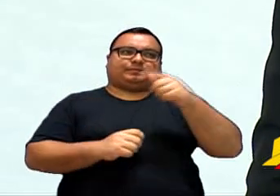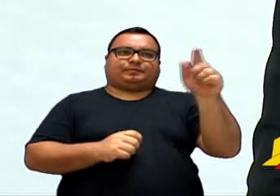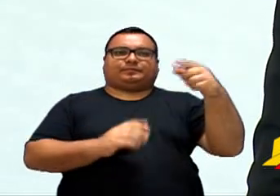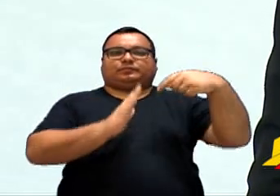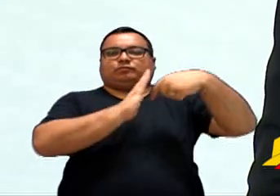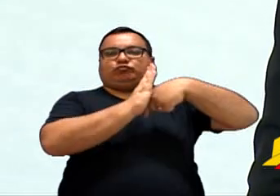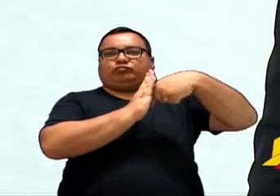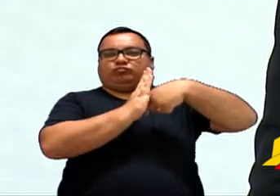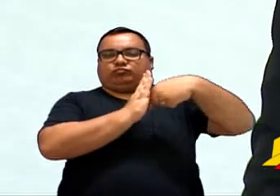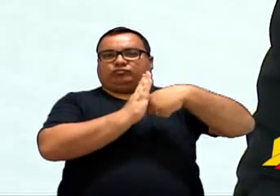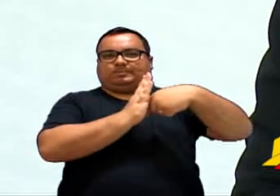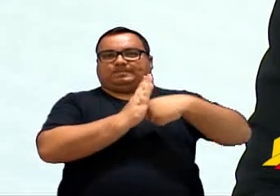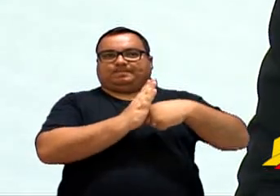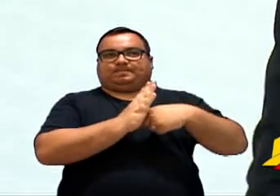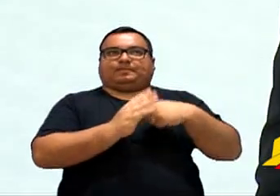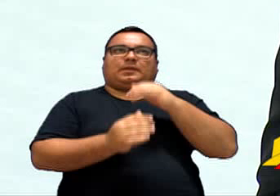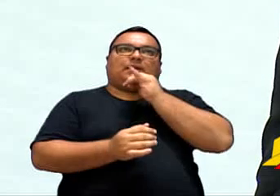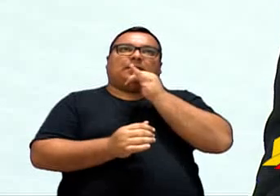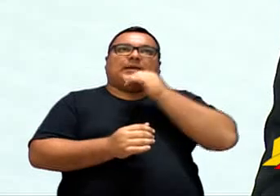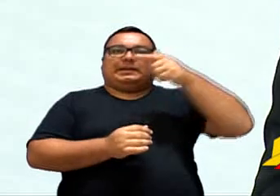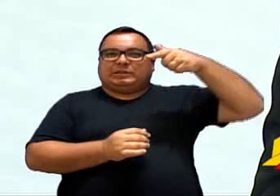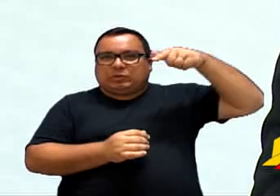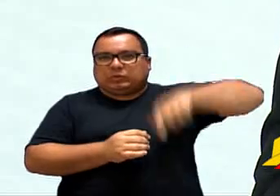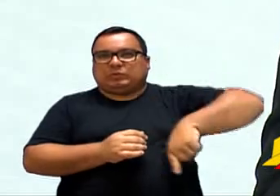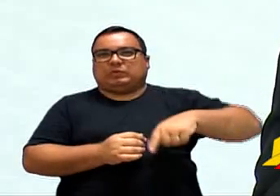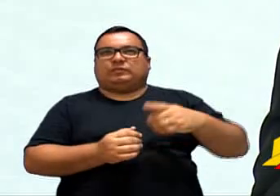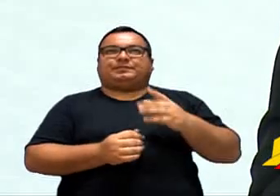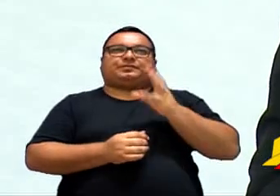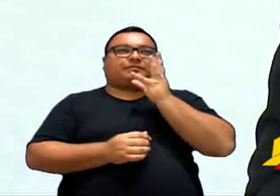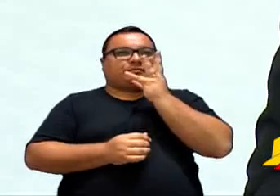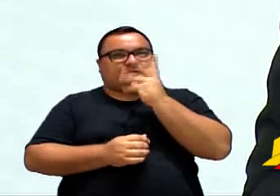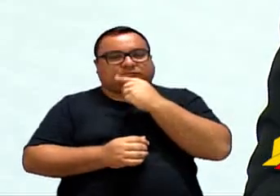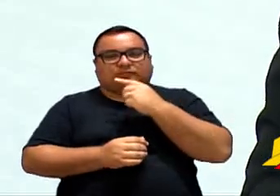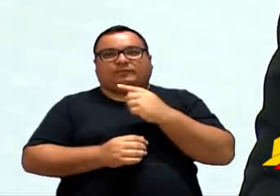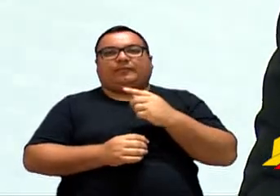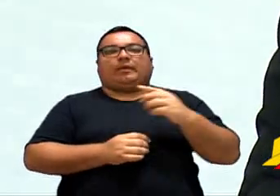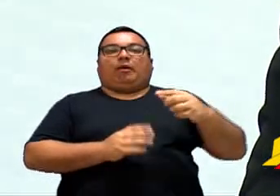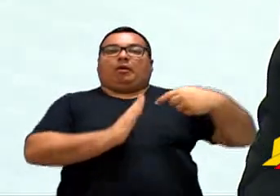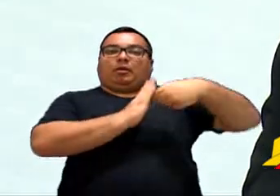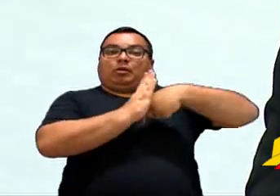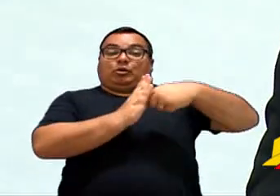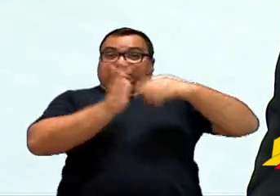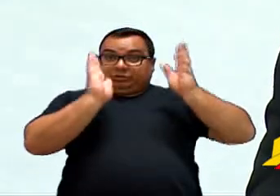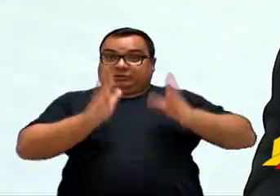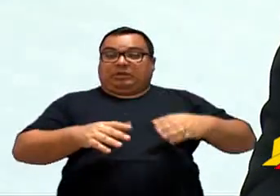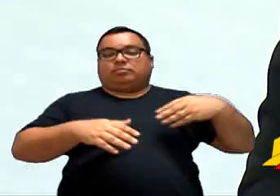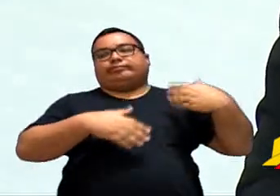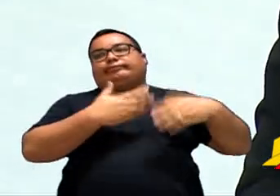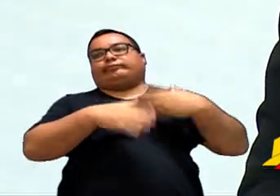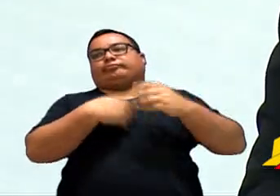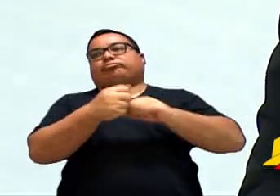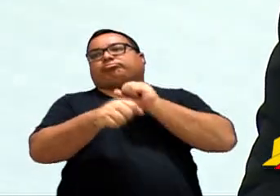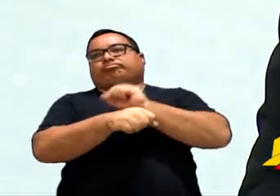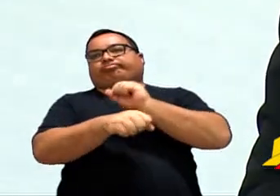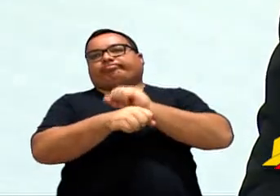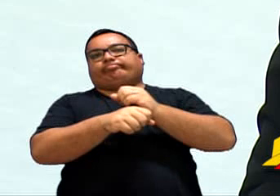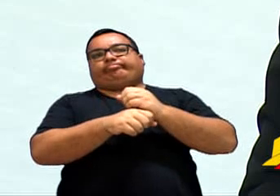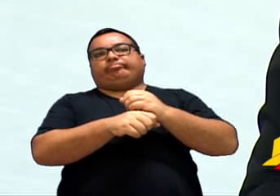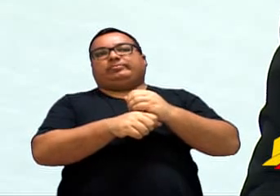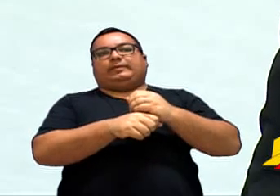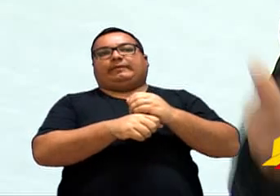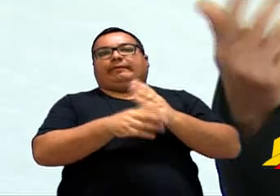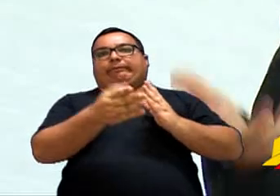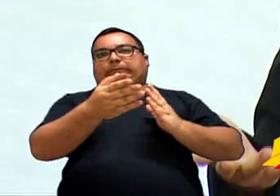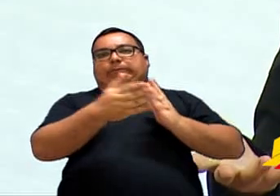terem de ser realizadas, refeitas, pela demora até de uma marcação dessa cirurgia? Então, esses assuntos